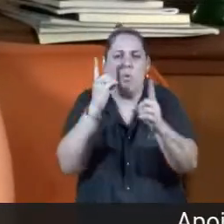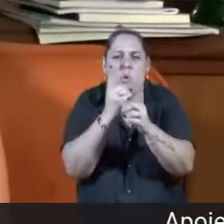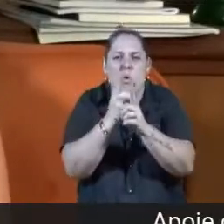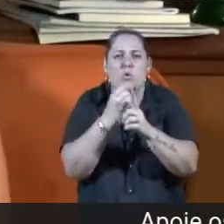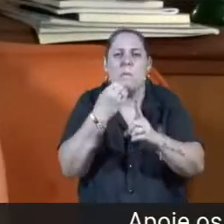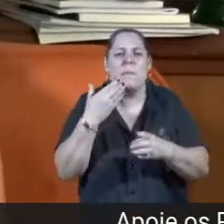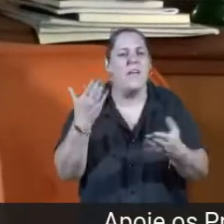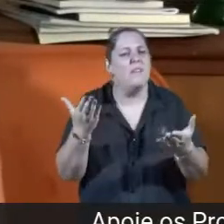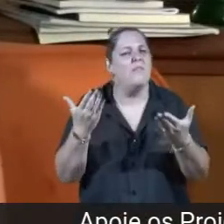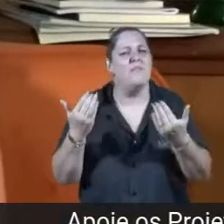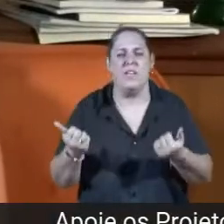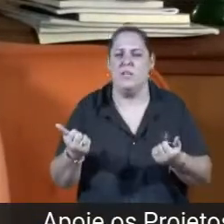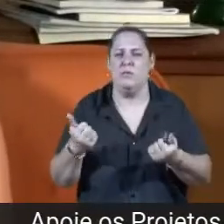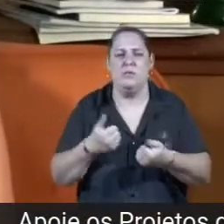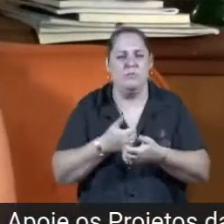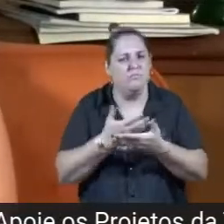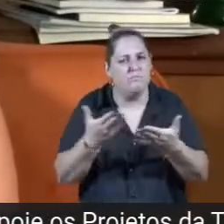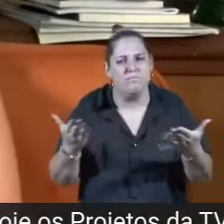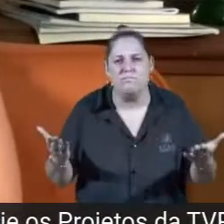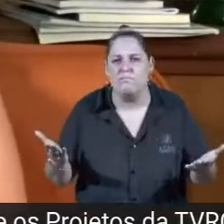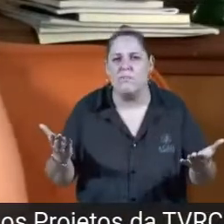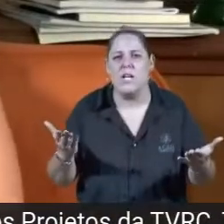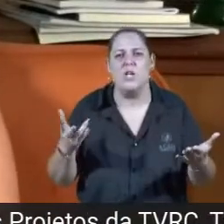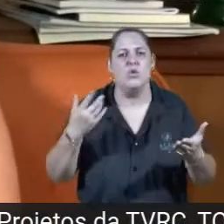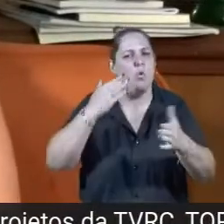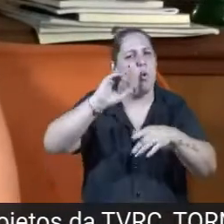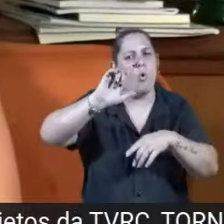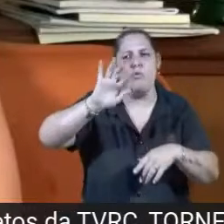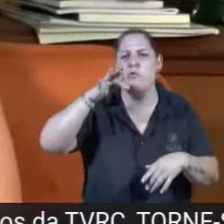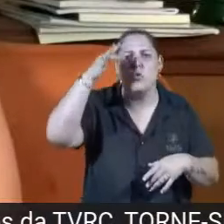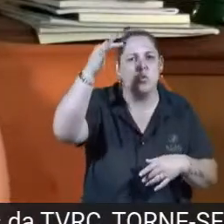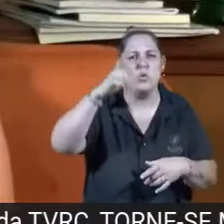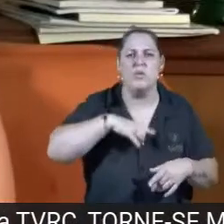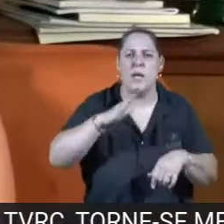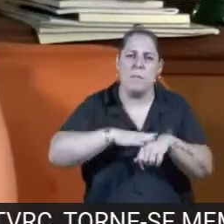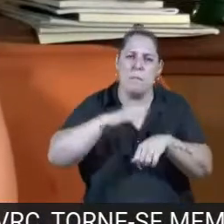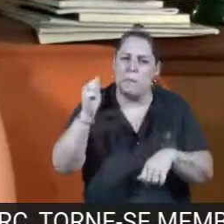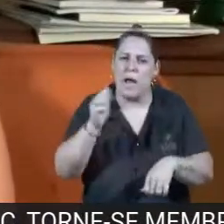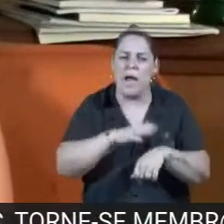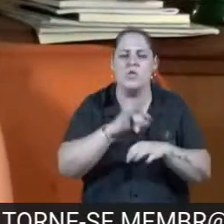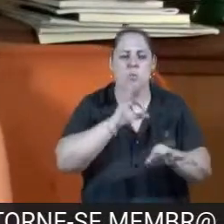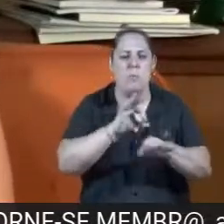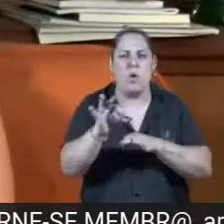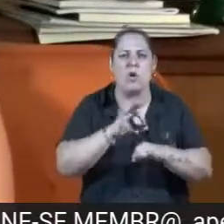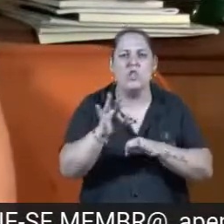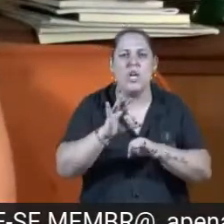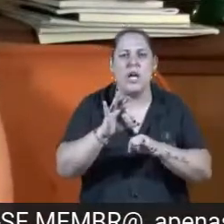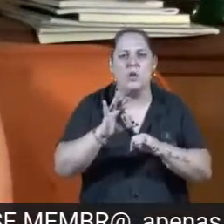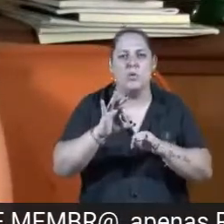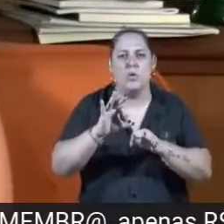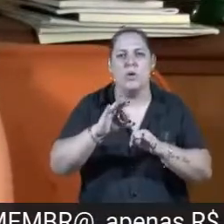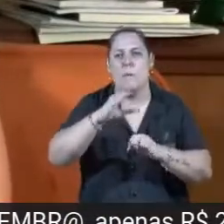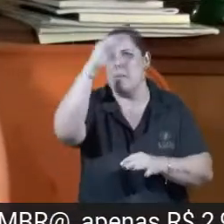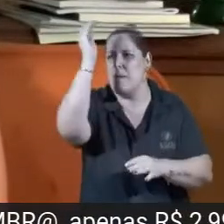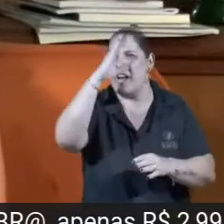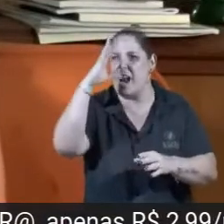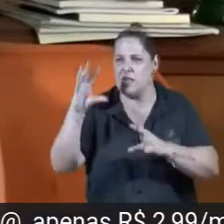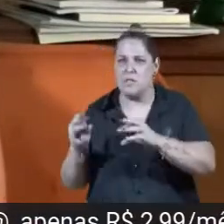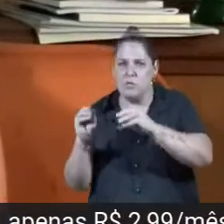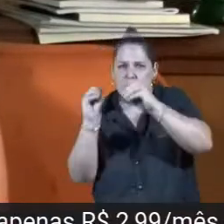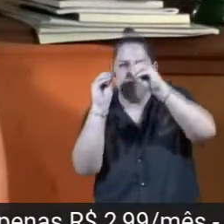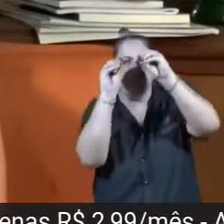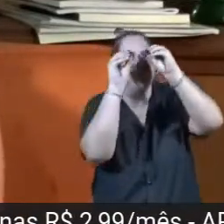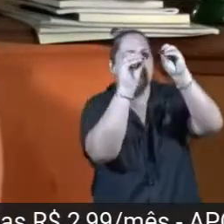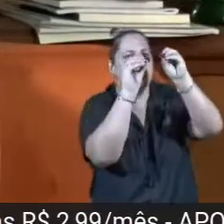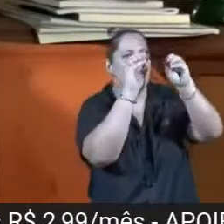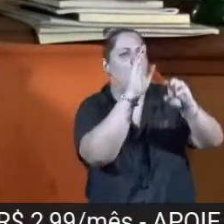que outros encontros possam vir sempre em torno do projeto que levou o Brasil ao lugar que ele levou no seu governo,